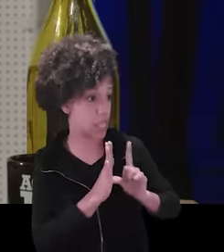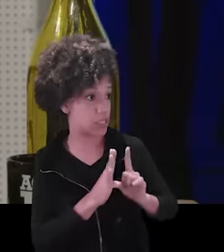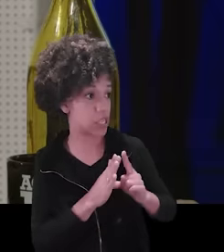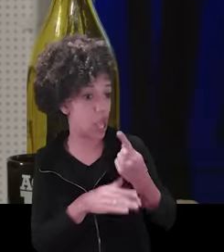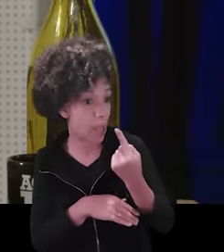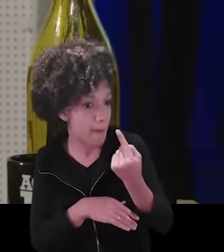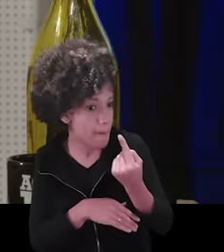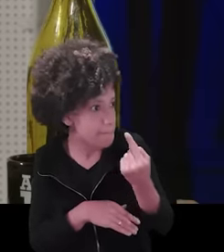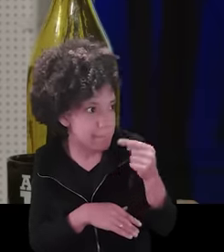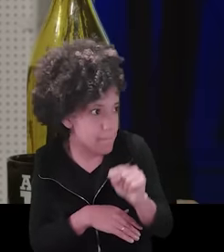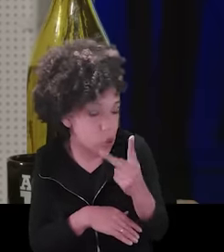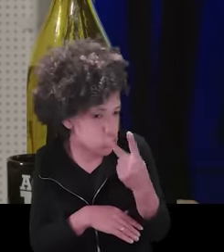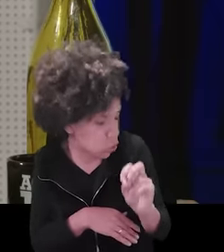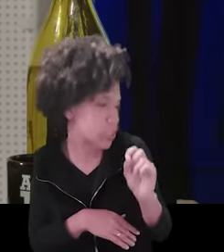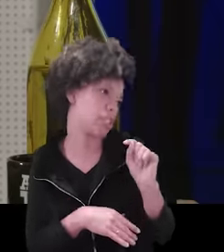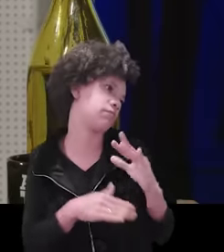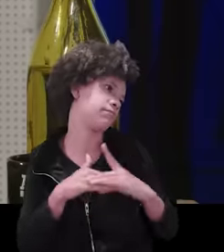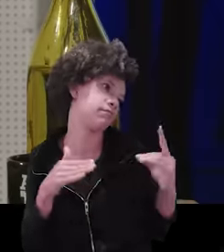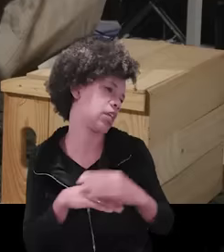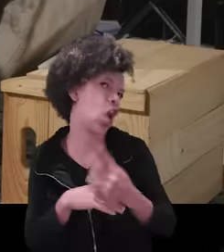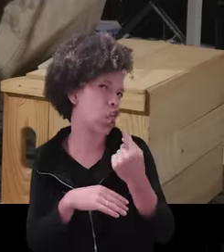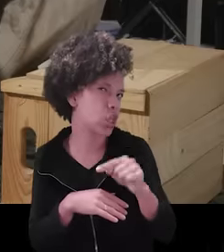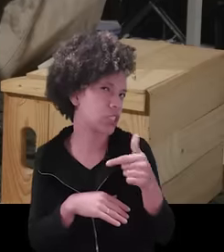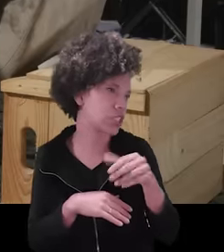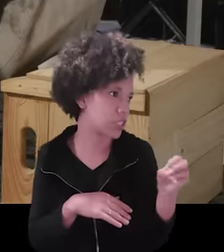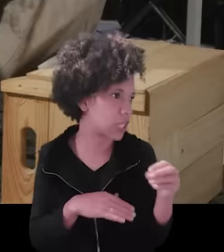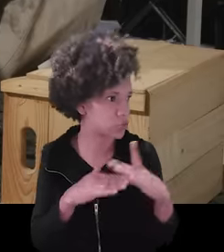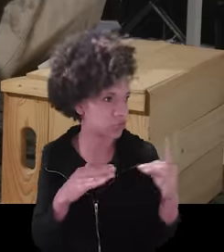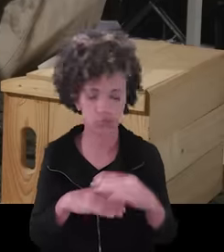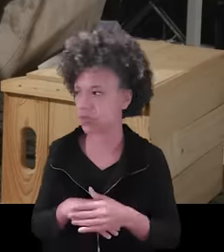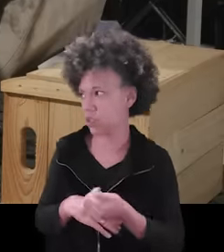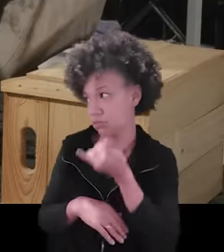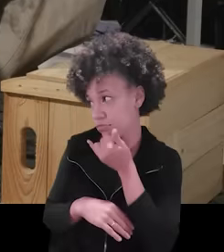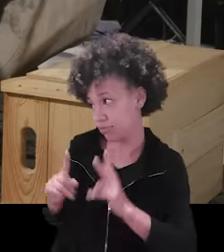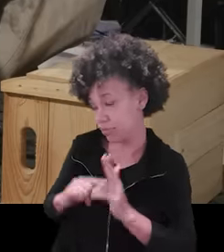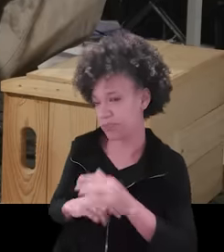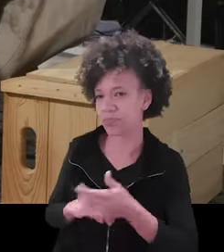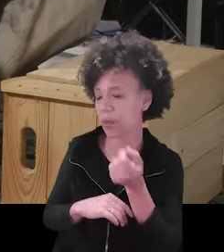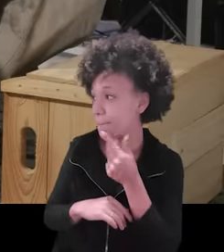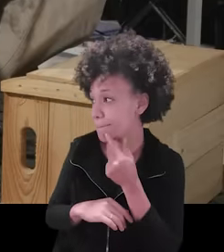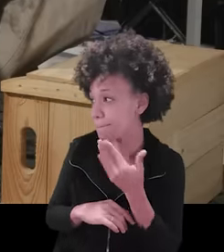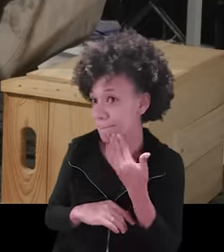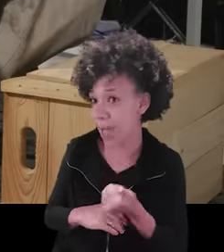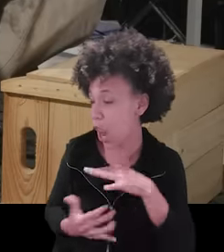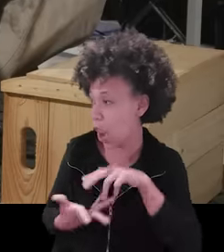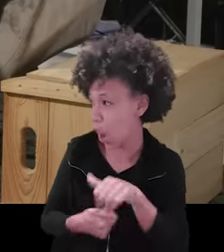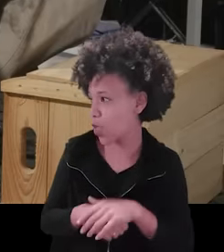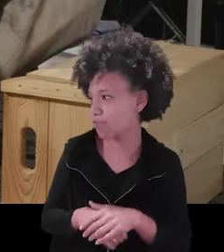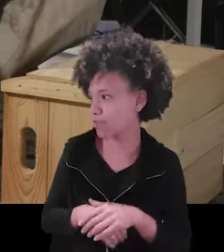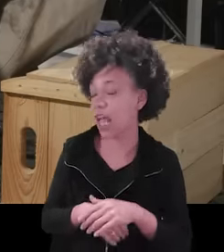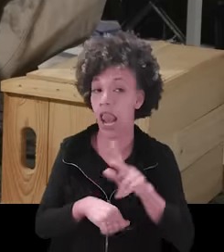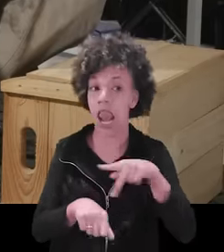dois mil soldados na casa não existe mais é 2.700 então aumentou muito velho eu vou te cortar eu ver a melhor piada do mundo